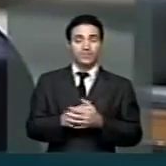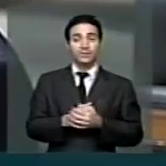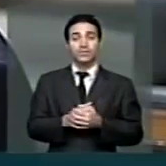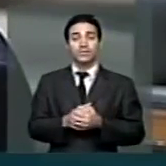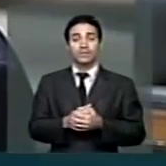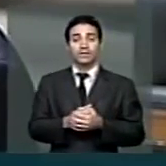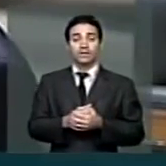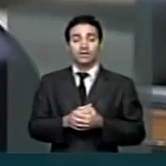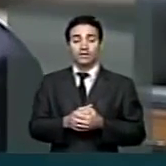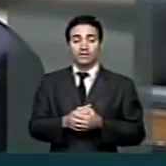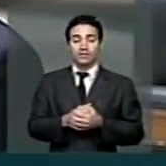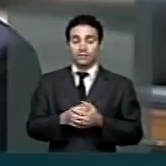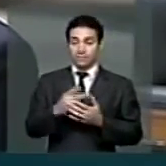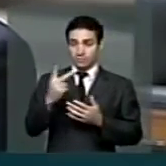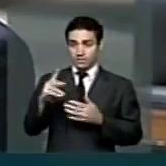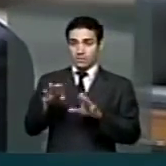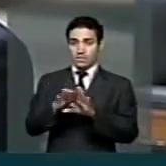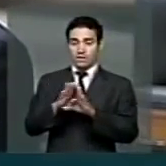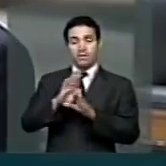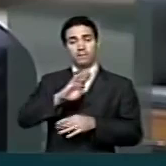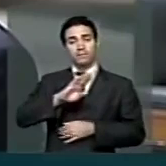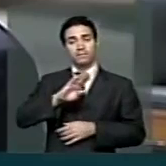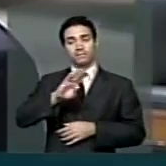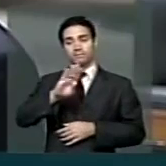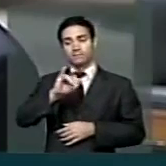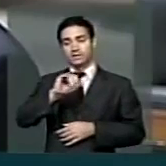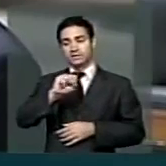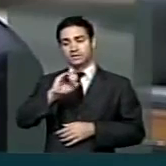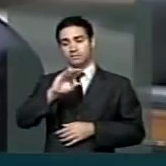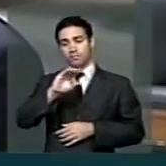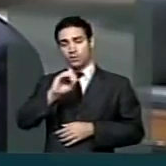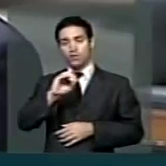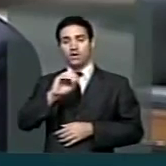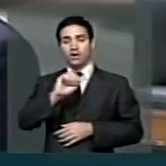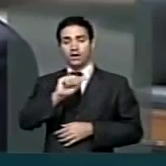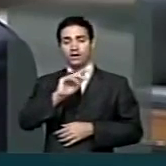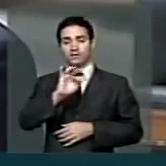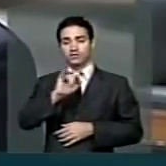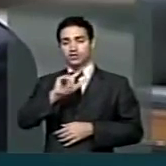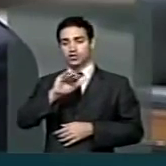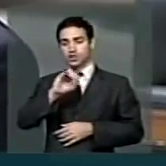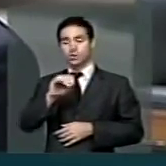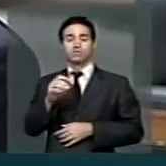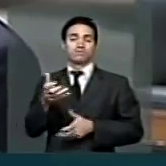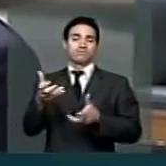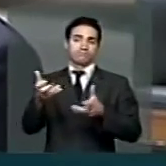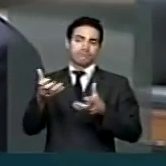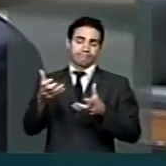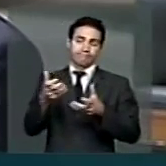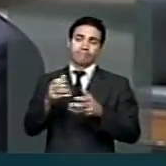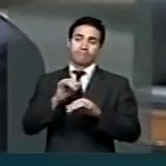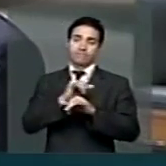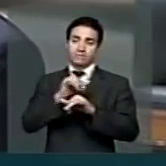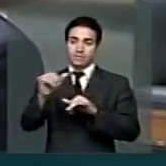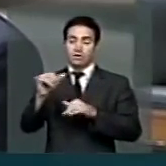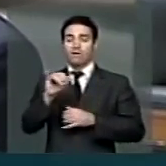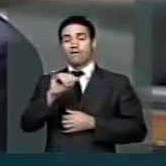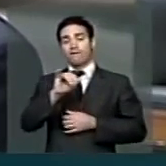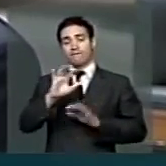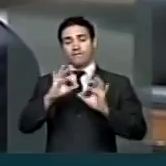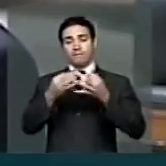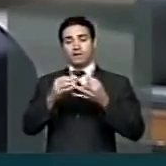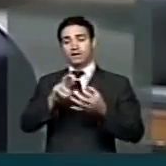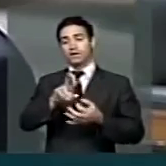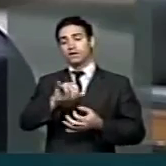sua pessoa, na pessoa do Bispo Atílio, eu quero hoje também abraçar a família do Victor,